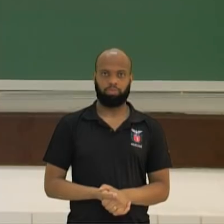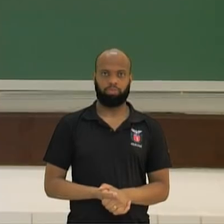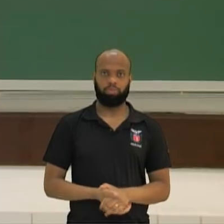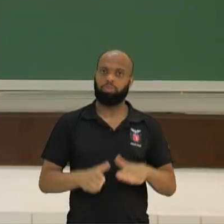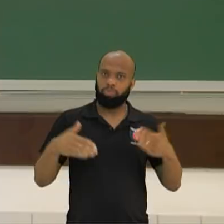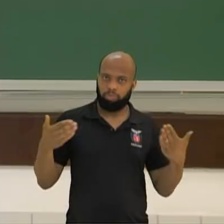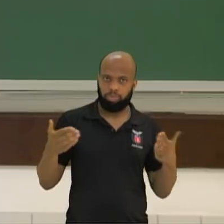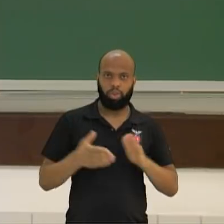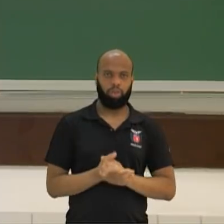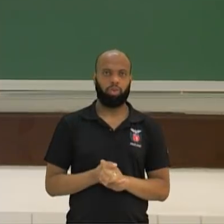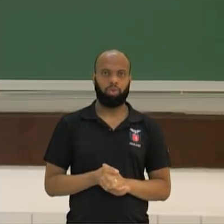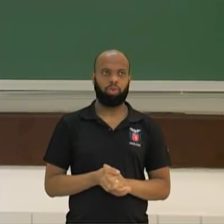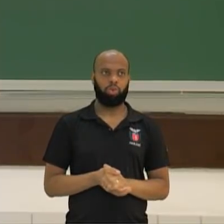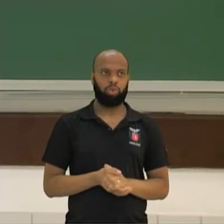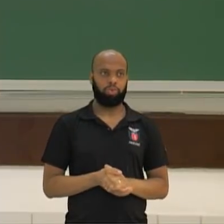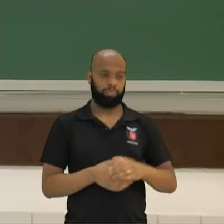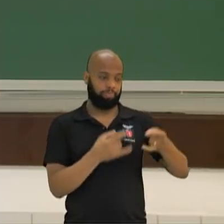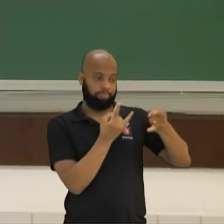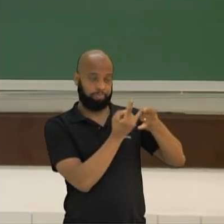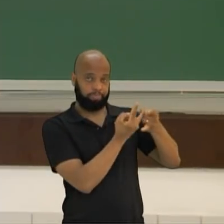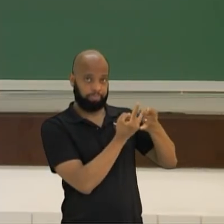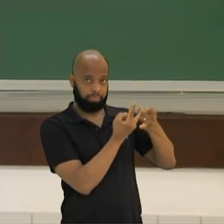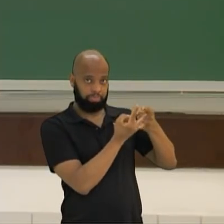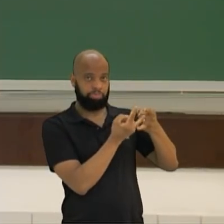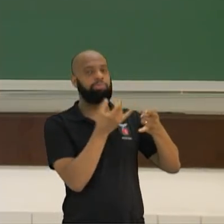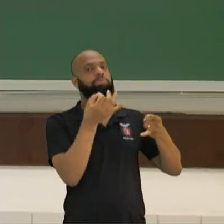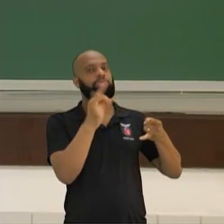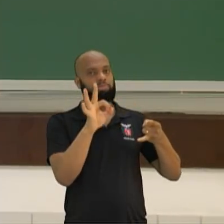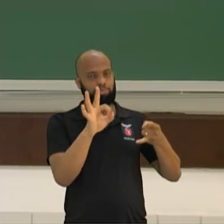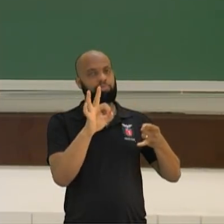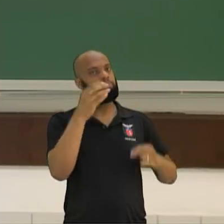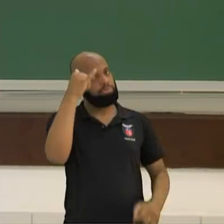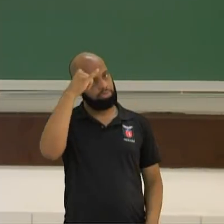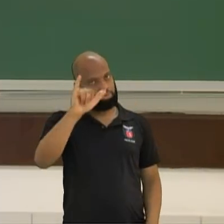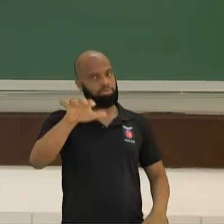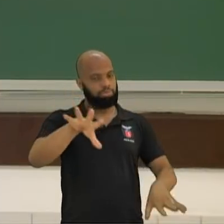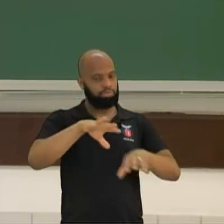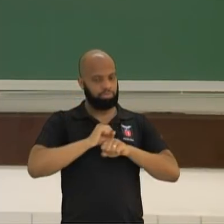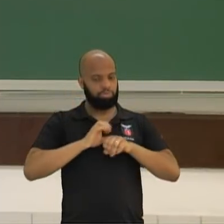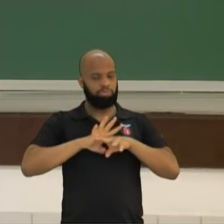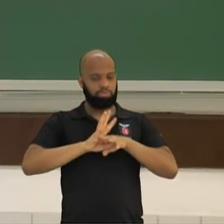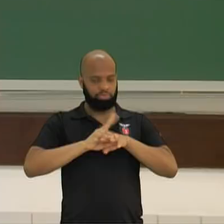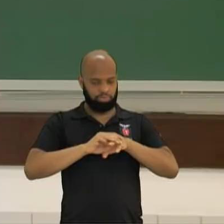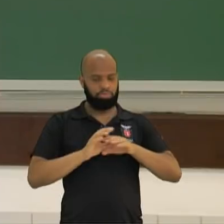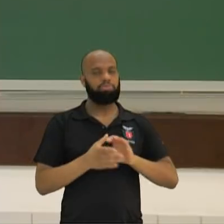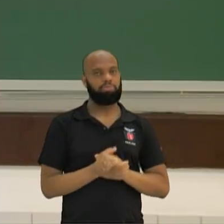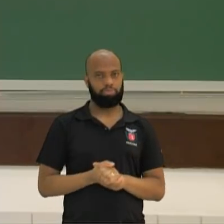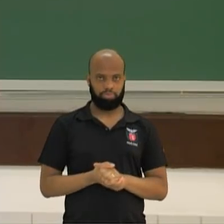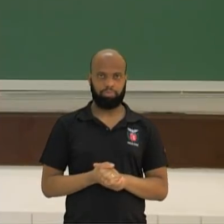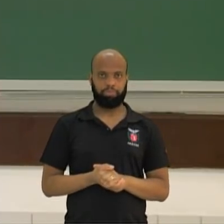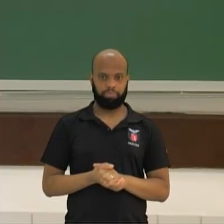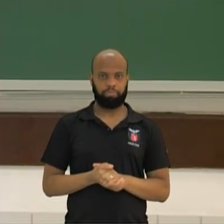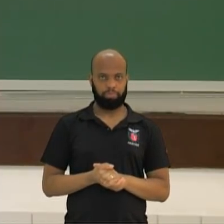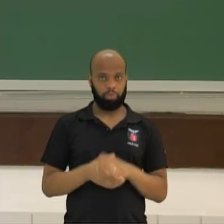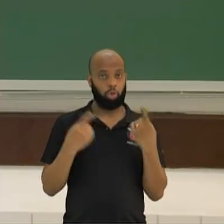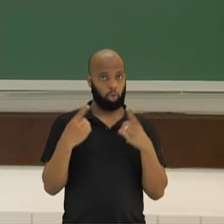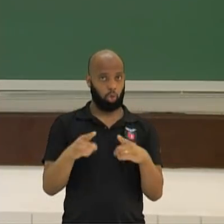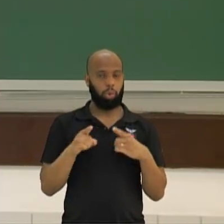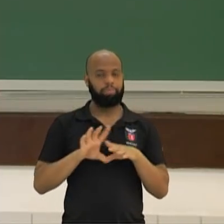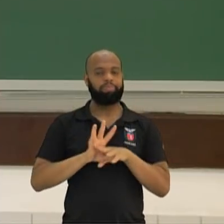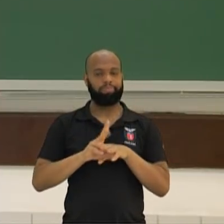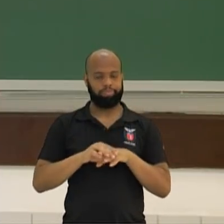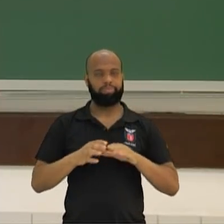E então, usar camisinha é um método eficiente, né? Um método que protege contra essas